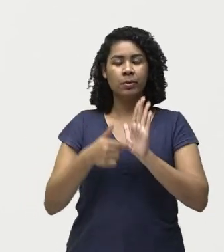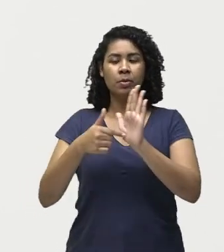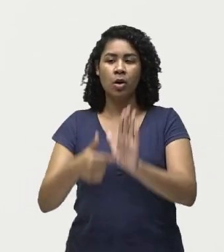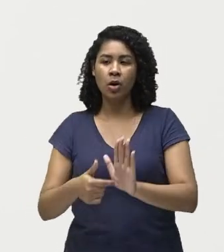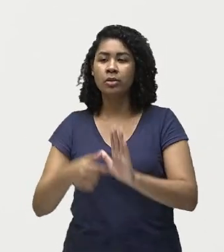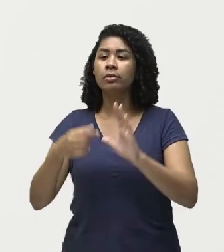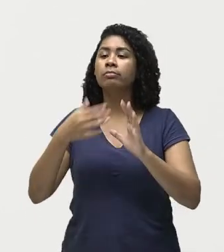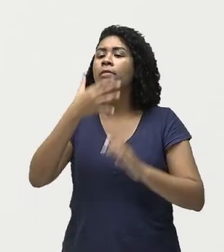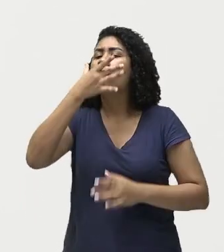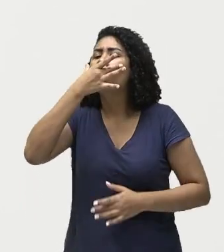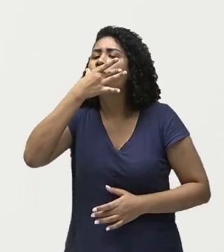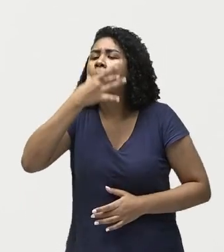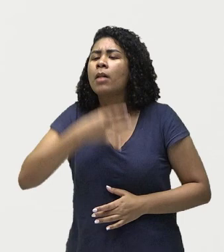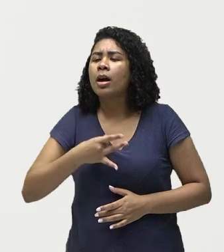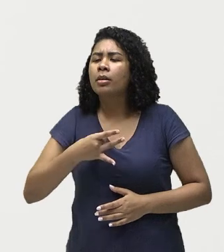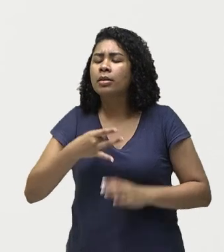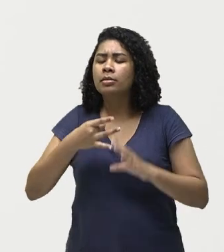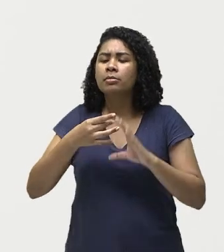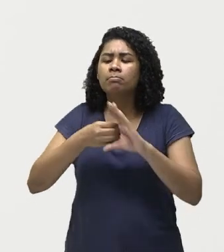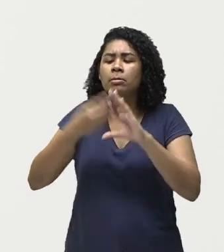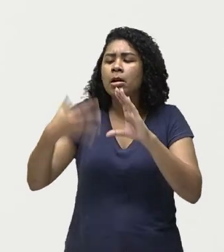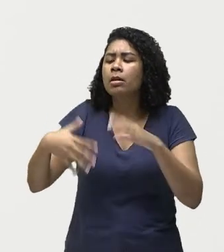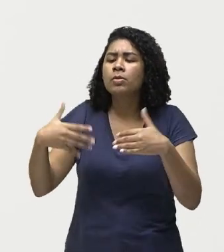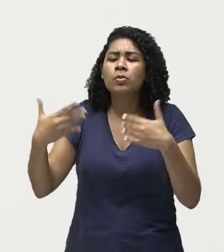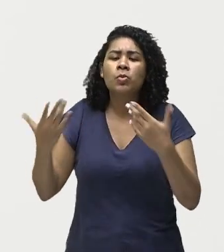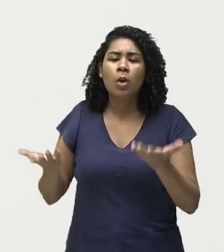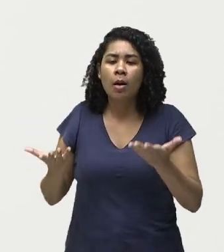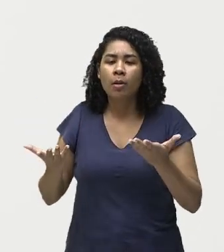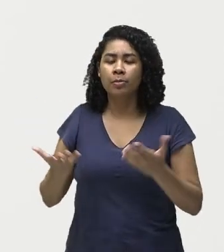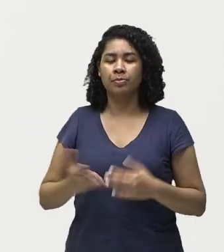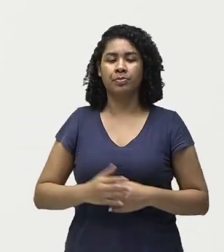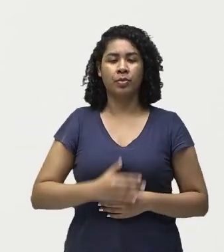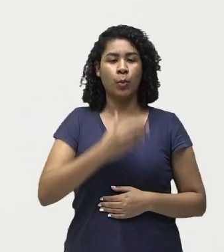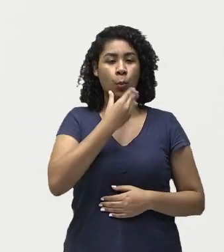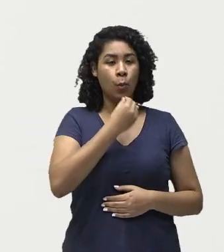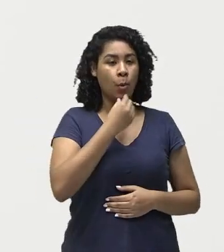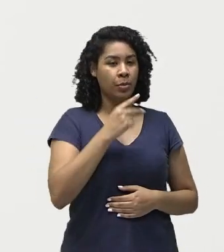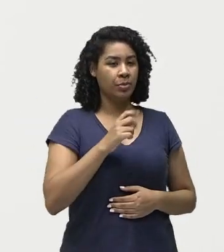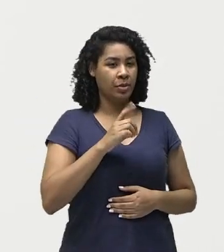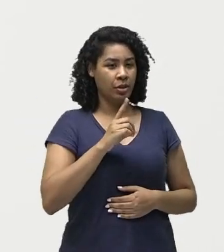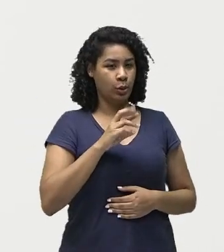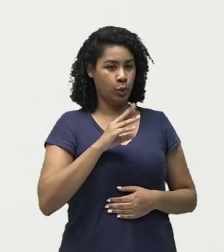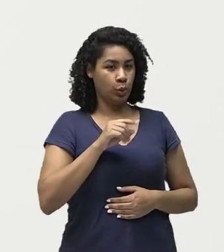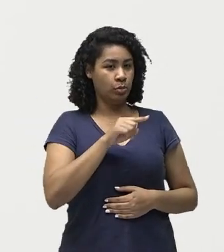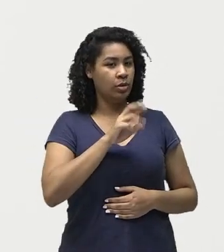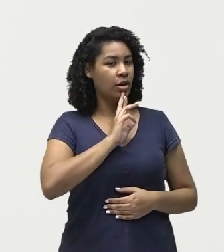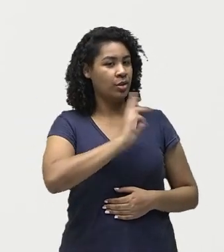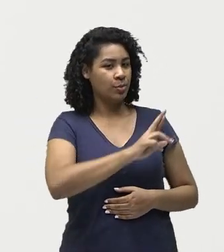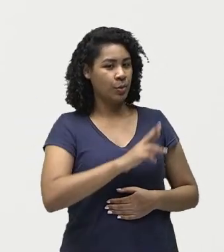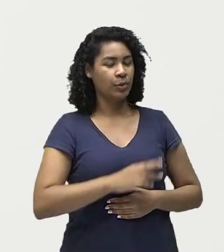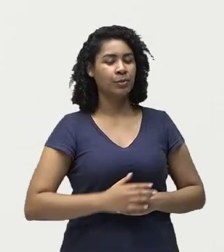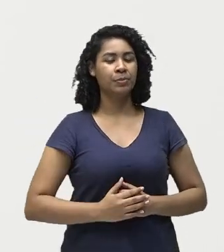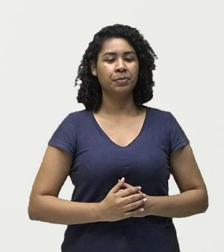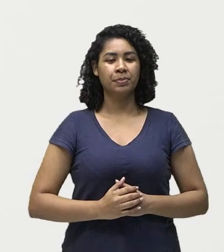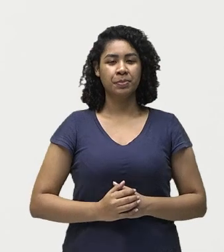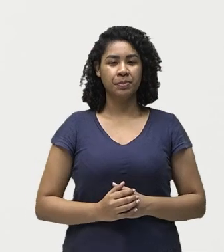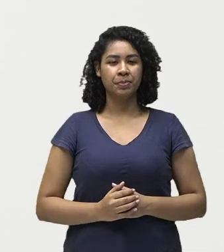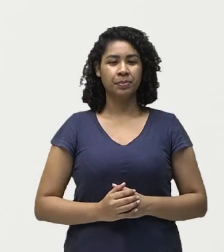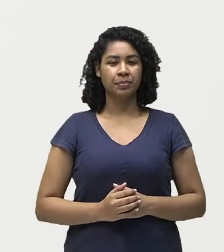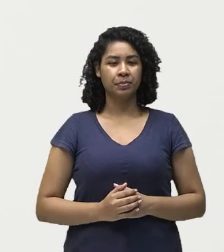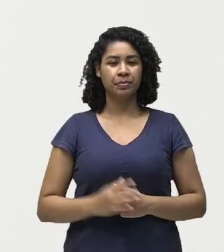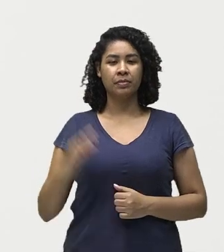na aparência, né? E aí Pedro responde, he is tall. O que é